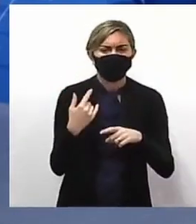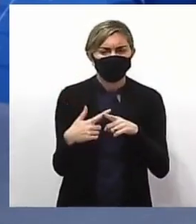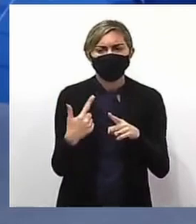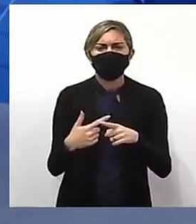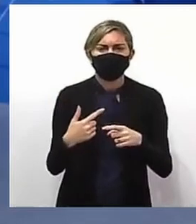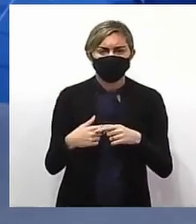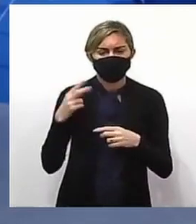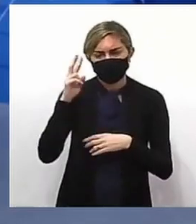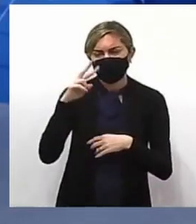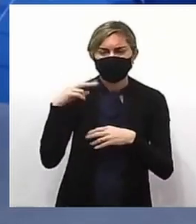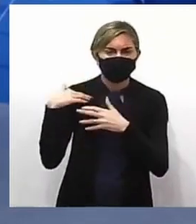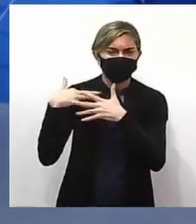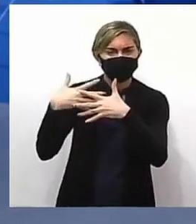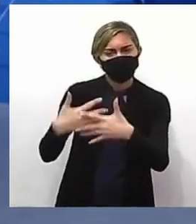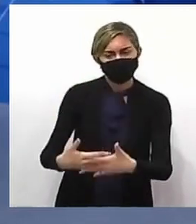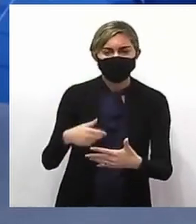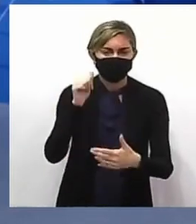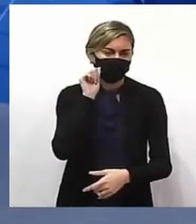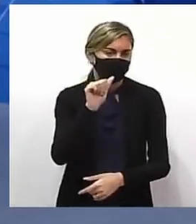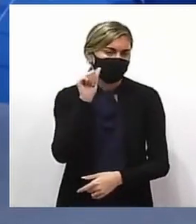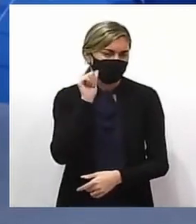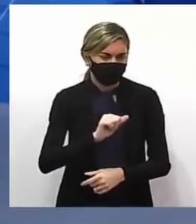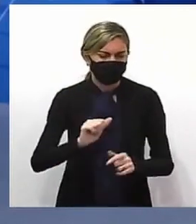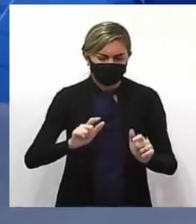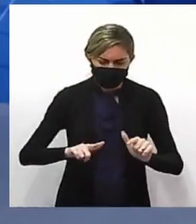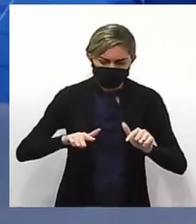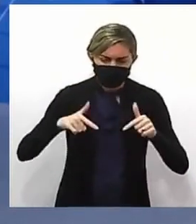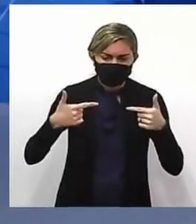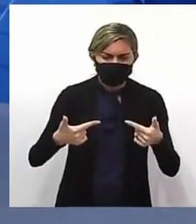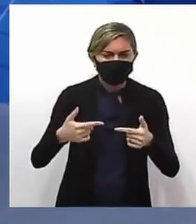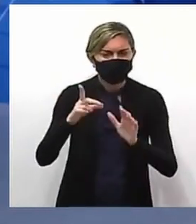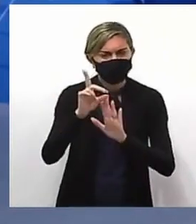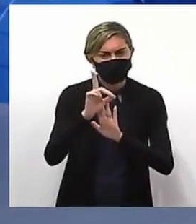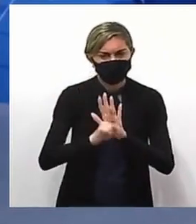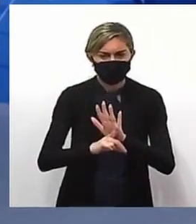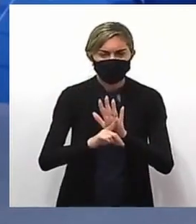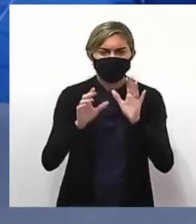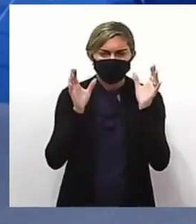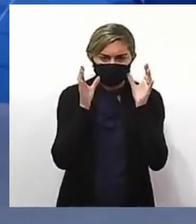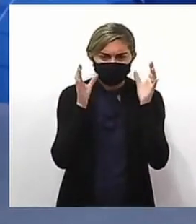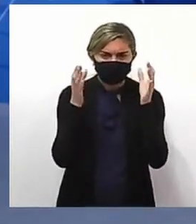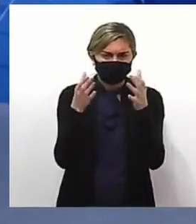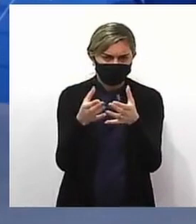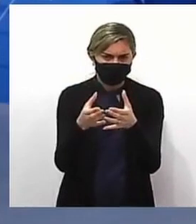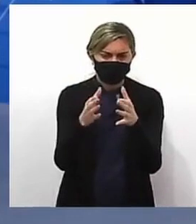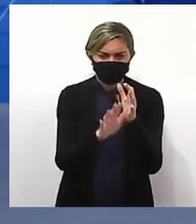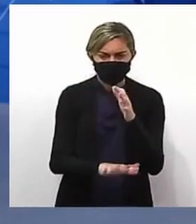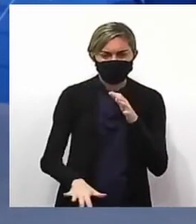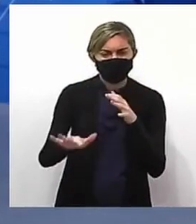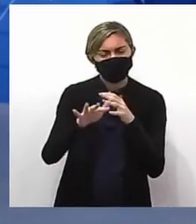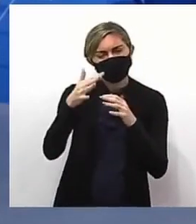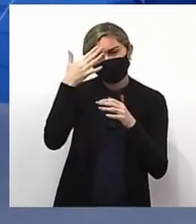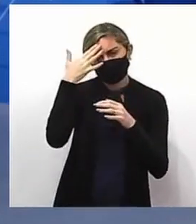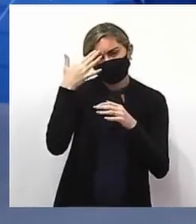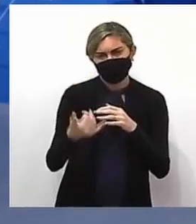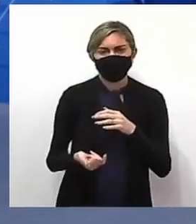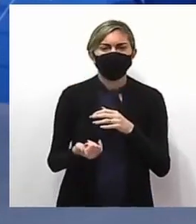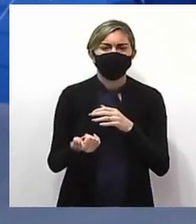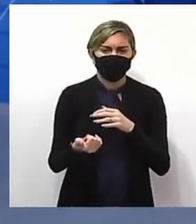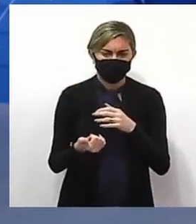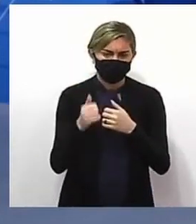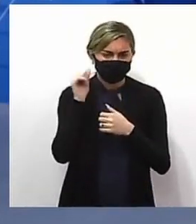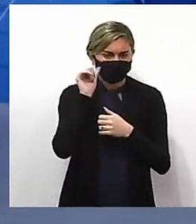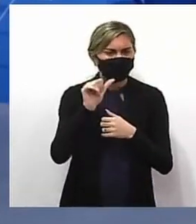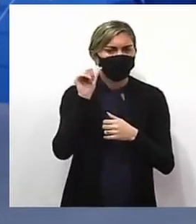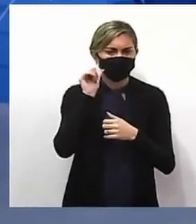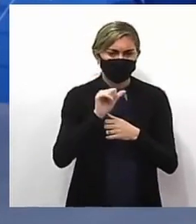história me atravessa, é uma história de mulheres que tomaram a frente dos direitos da comunidade, e a gente sabe que as